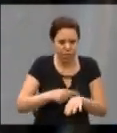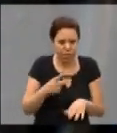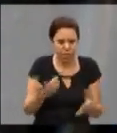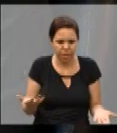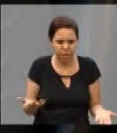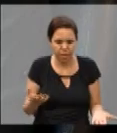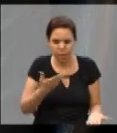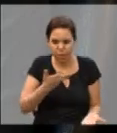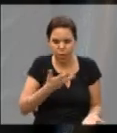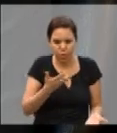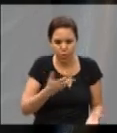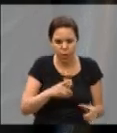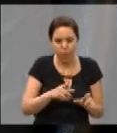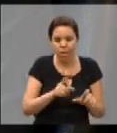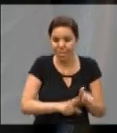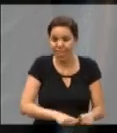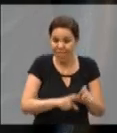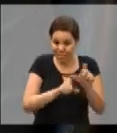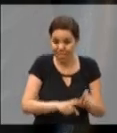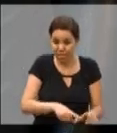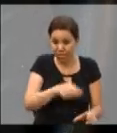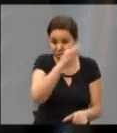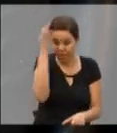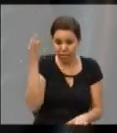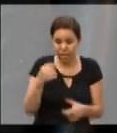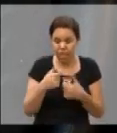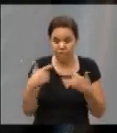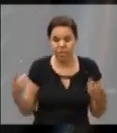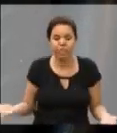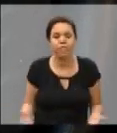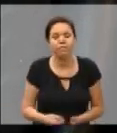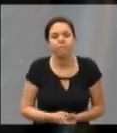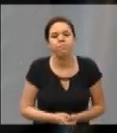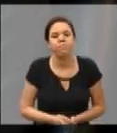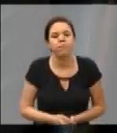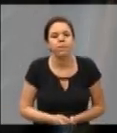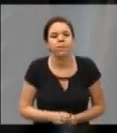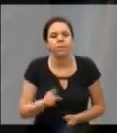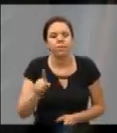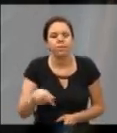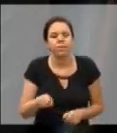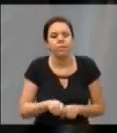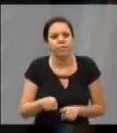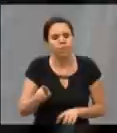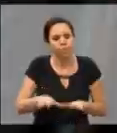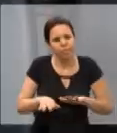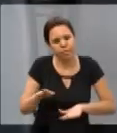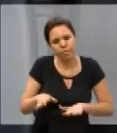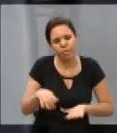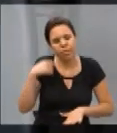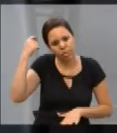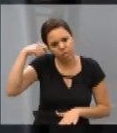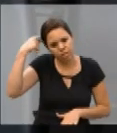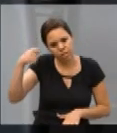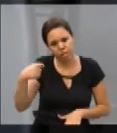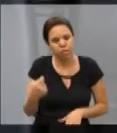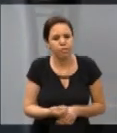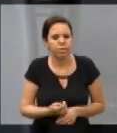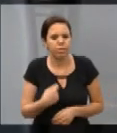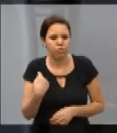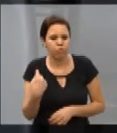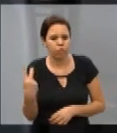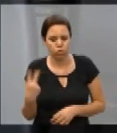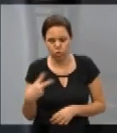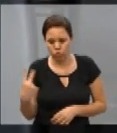de correria, de depender da sorte, né? E isso depende também da sintonia dos atores, né? Porque nós